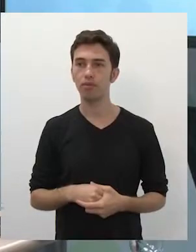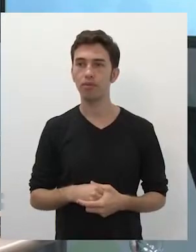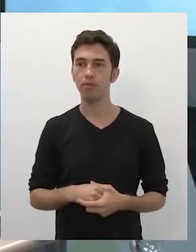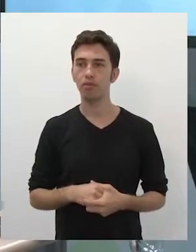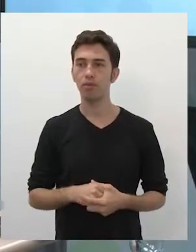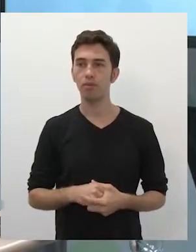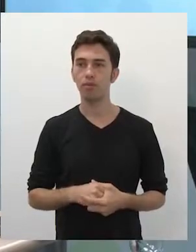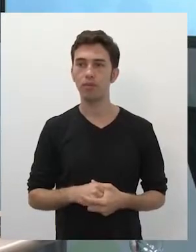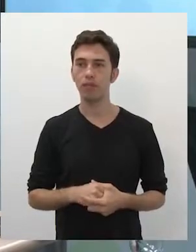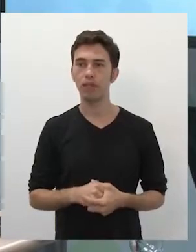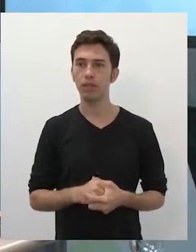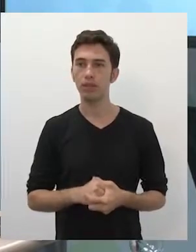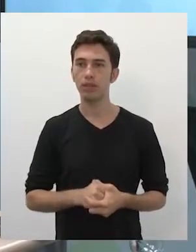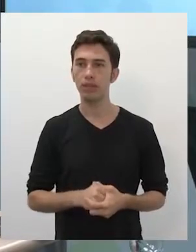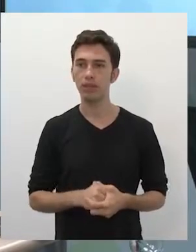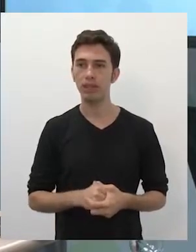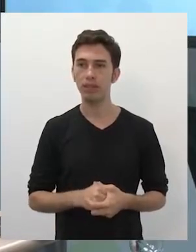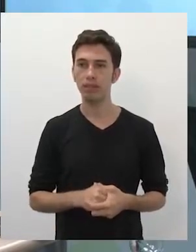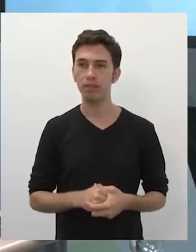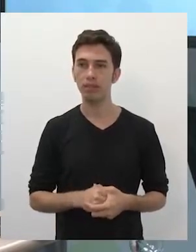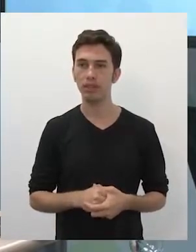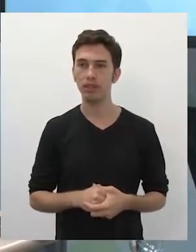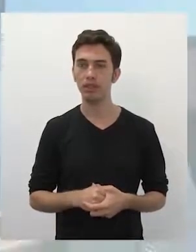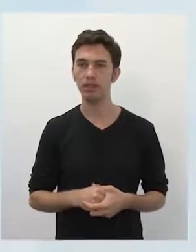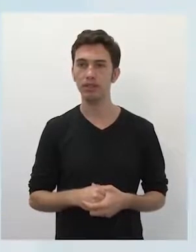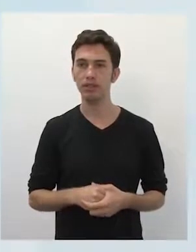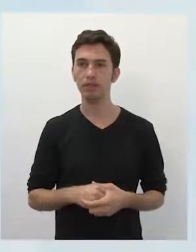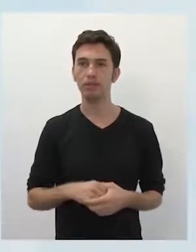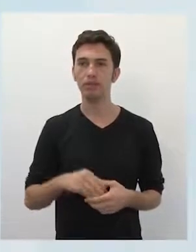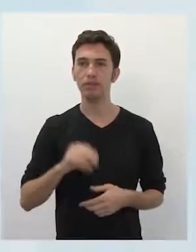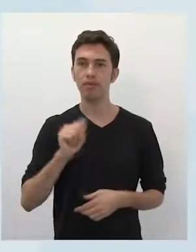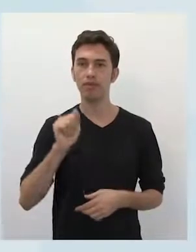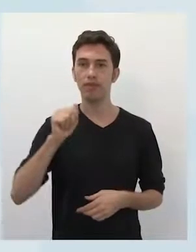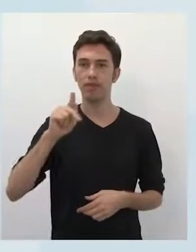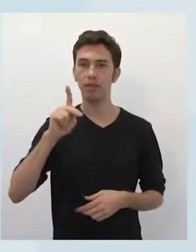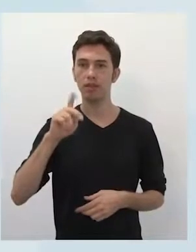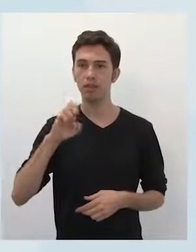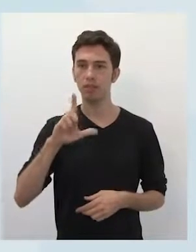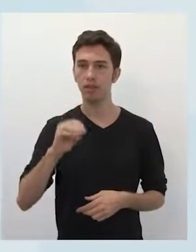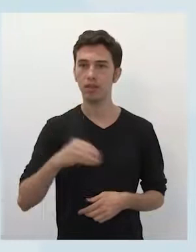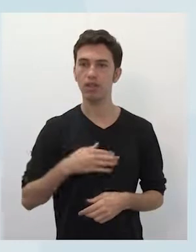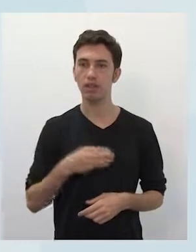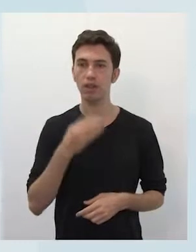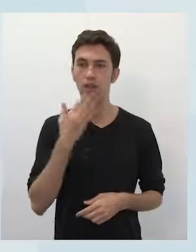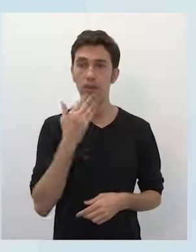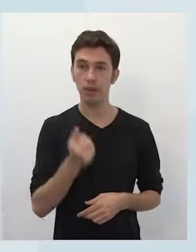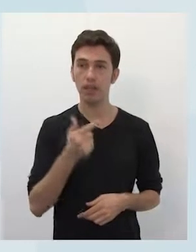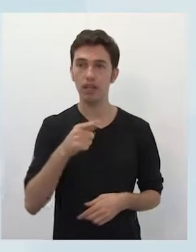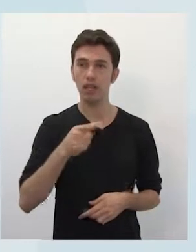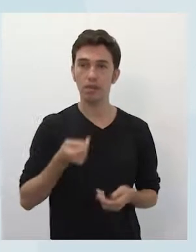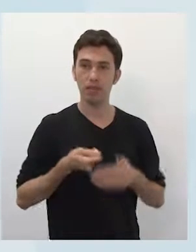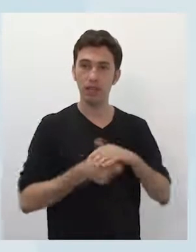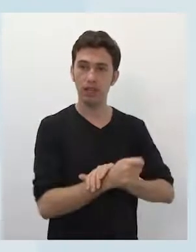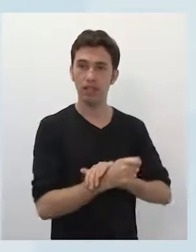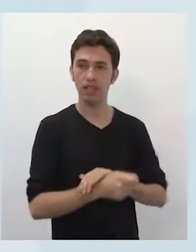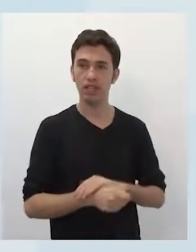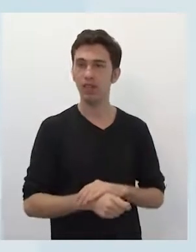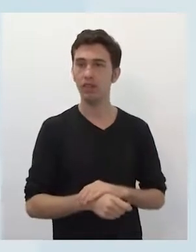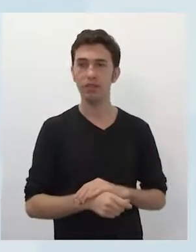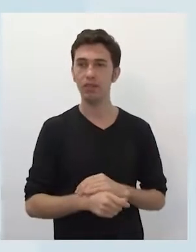em 159 países e territórios no próximo ano. 149. Não falei